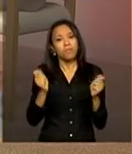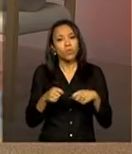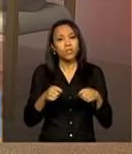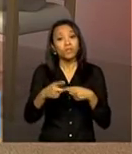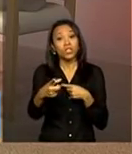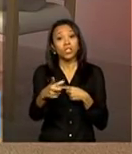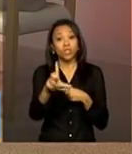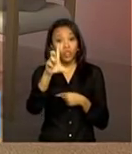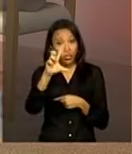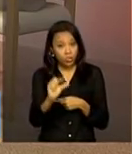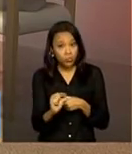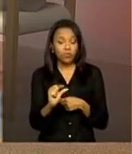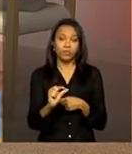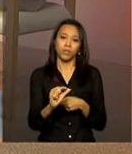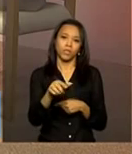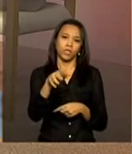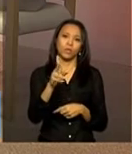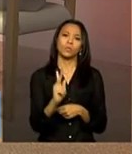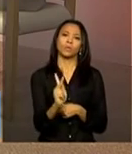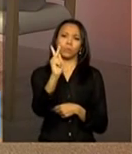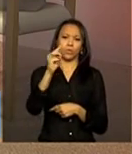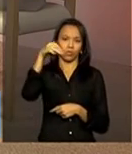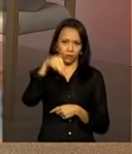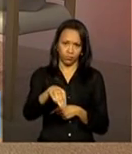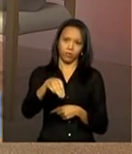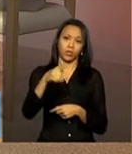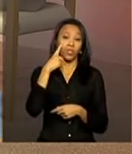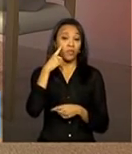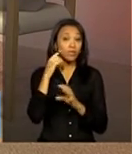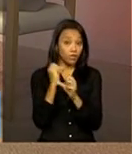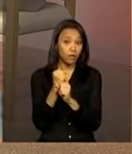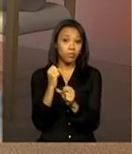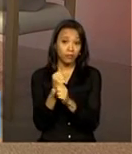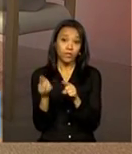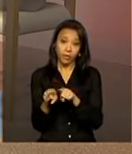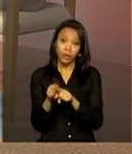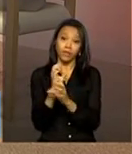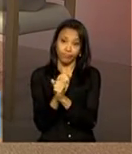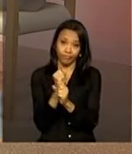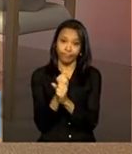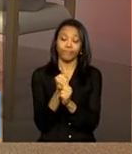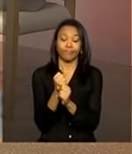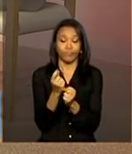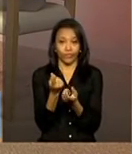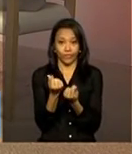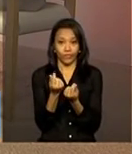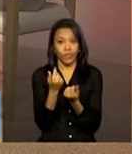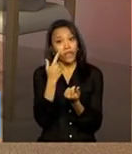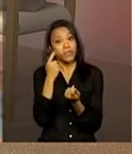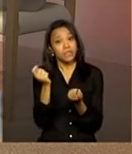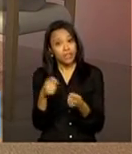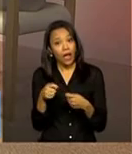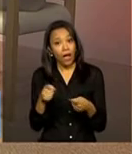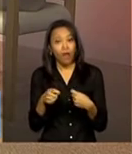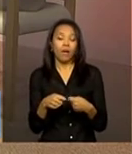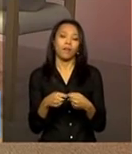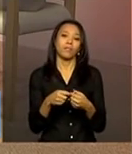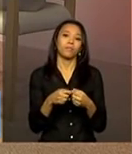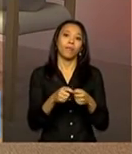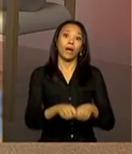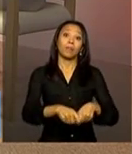de acordo com eh dotações orçamentárias que nos permitam ampliar a perspectiva de